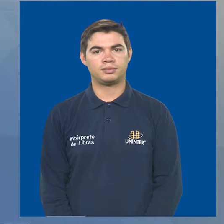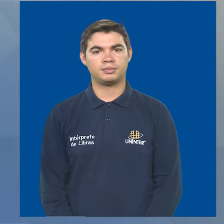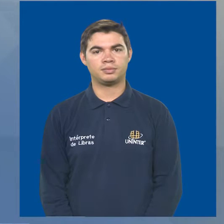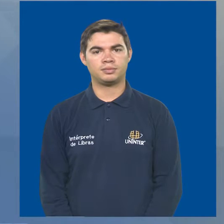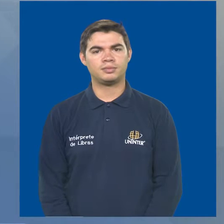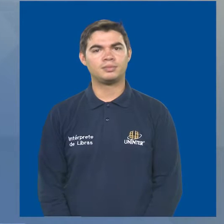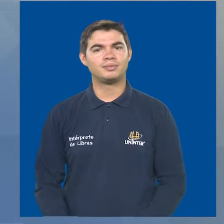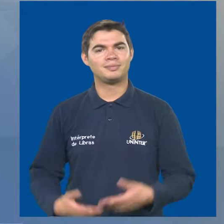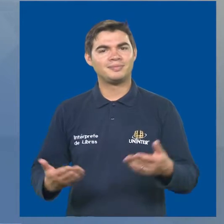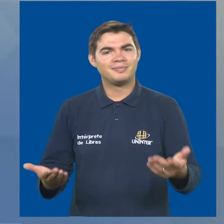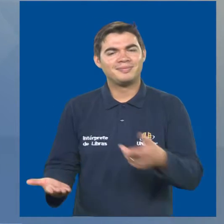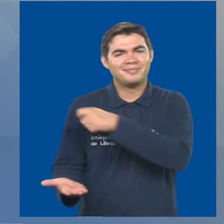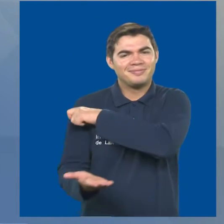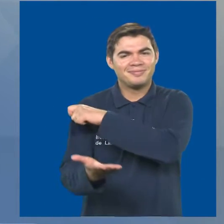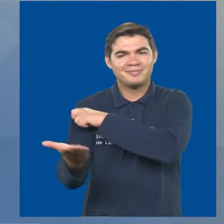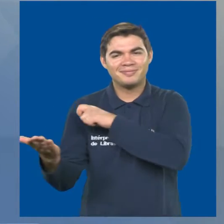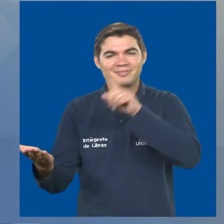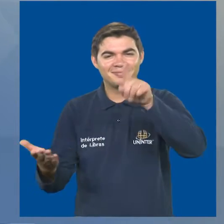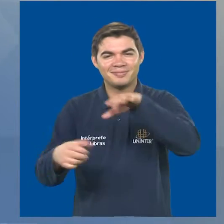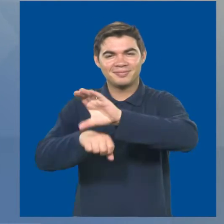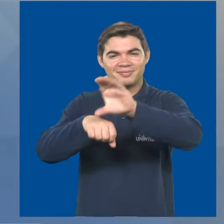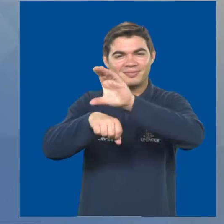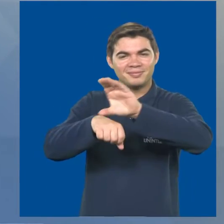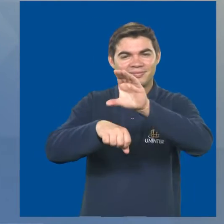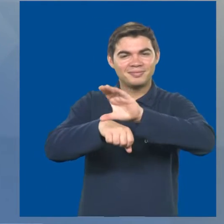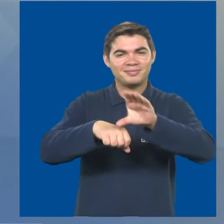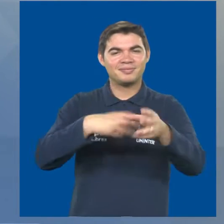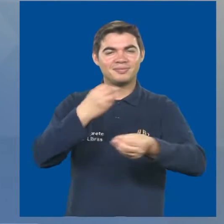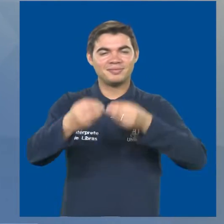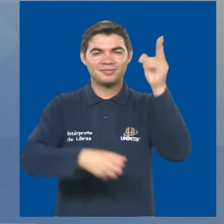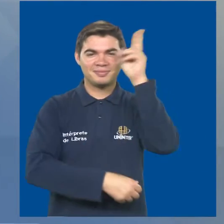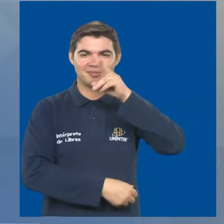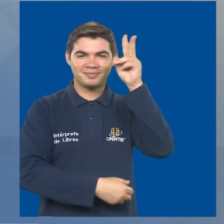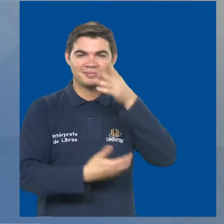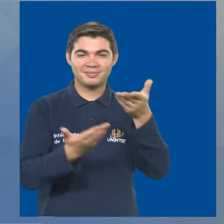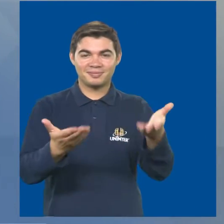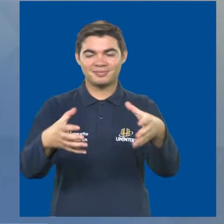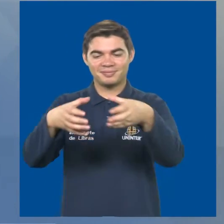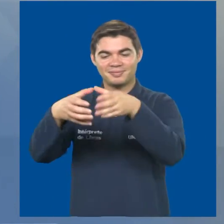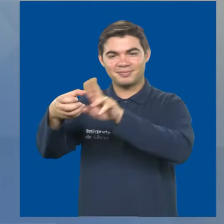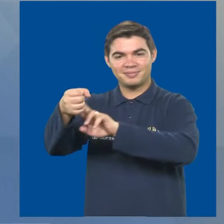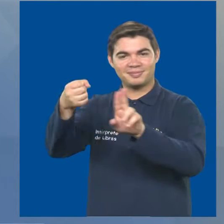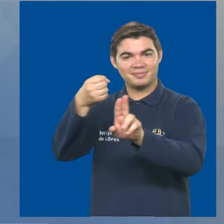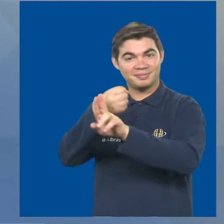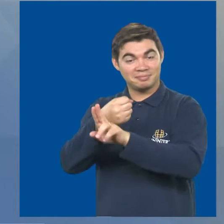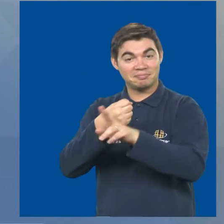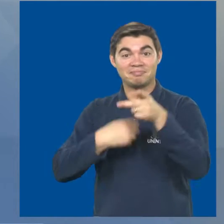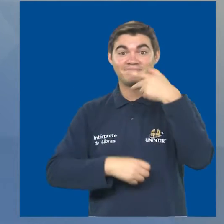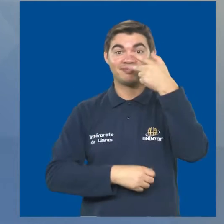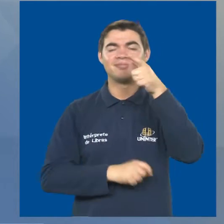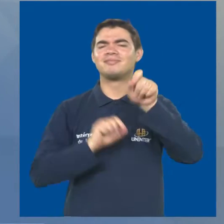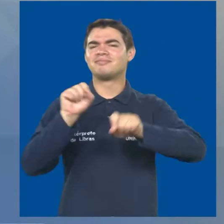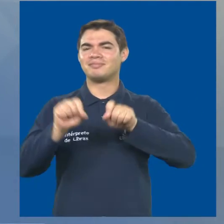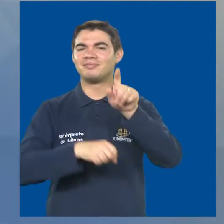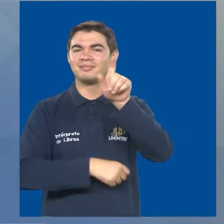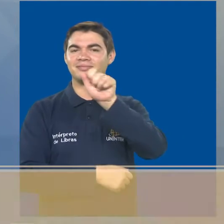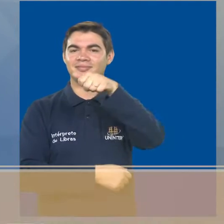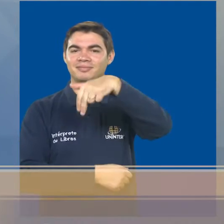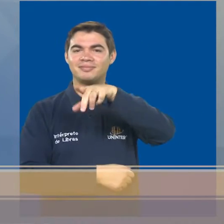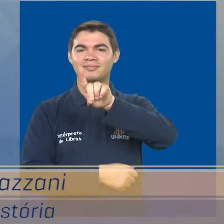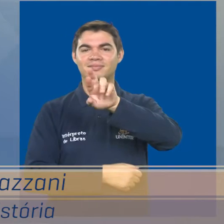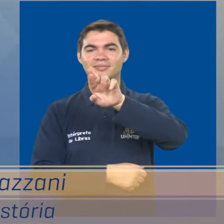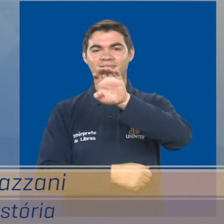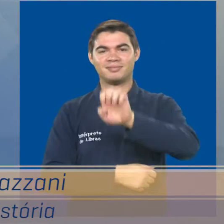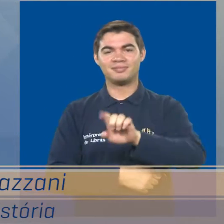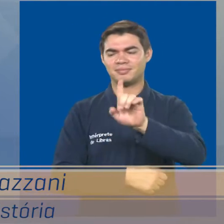caríssimos alunos do curso de licenciatura em história da uninter aqui quem fala é o professor andré cavazzani